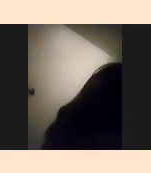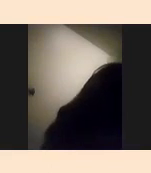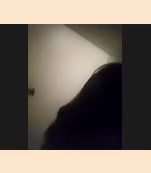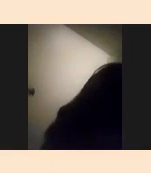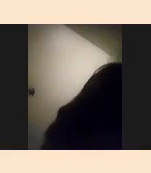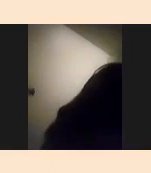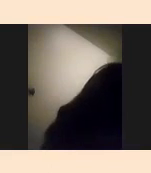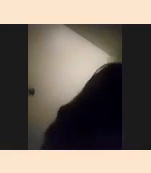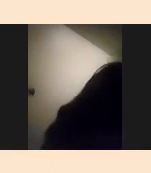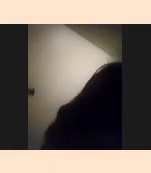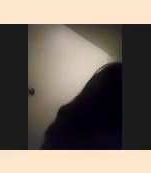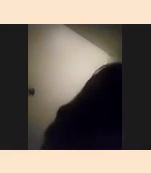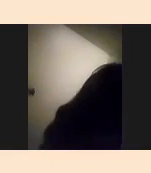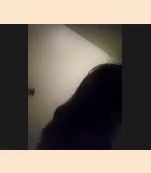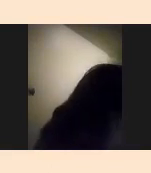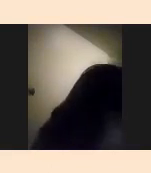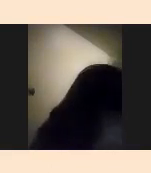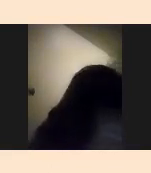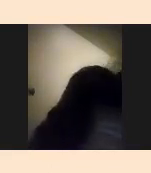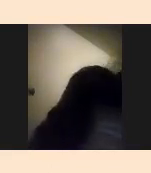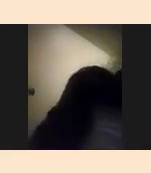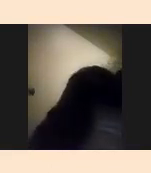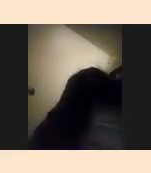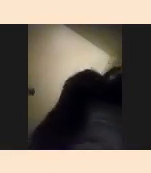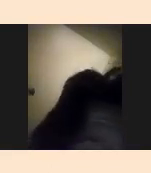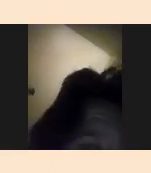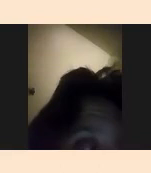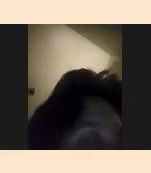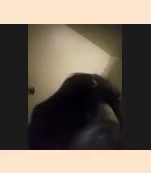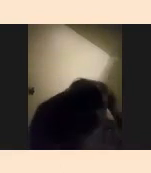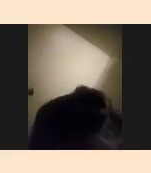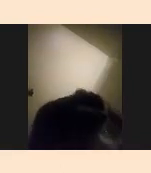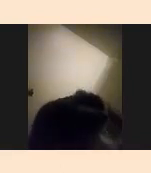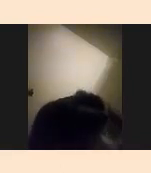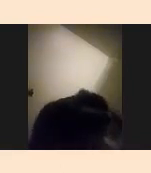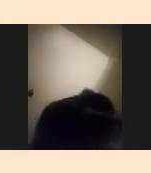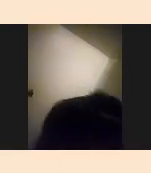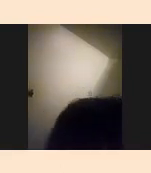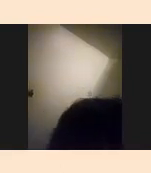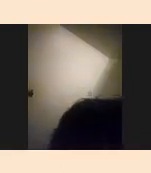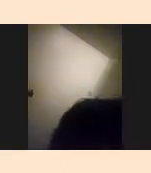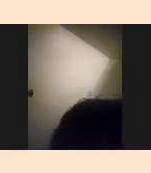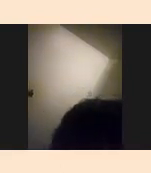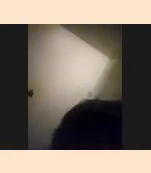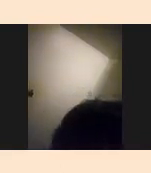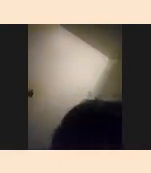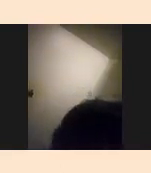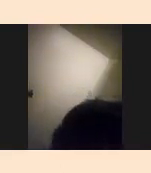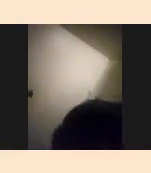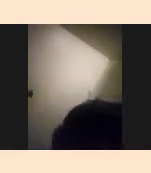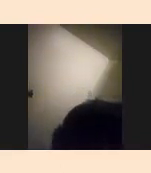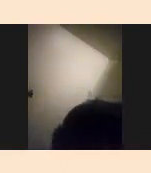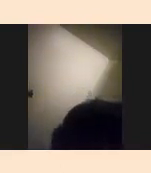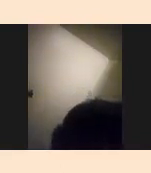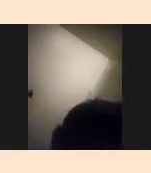E eles colocam que os sentimentos variáveis podem surgir nesse momento, como a culpa, a impossibilidade de sentir-se mãe ou pai,